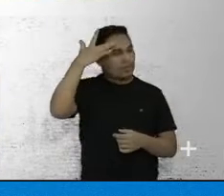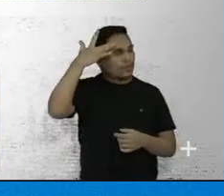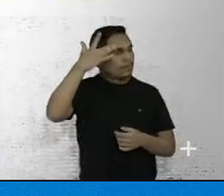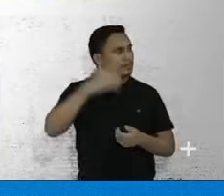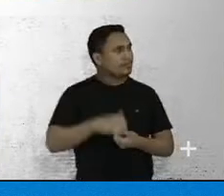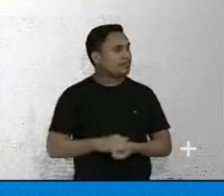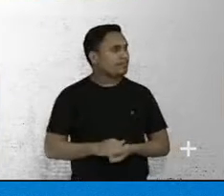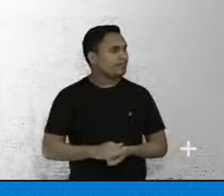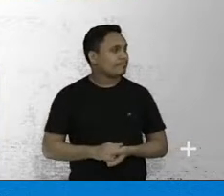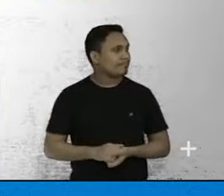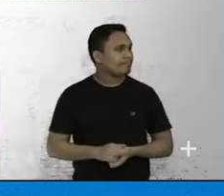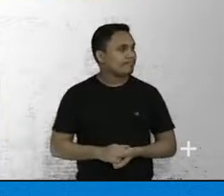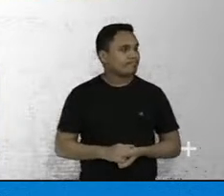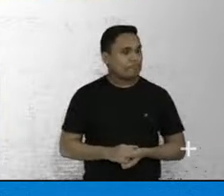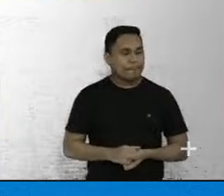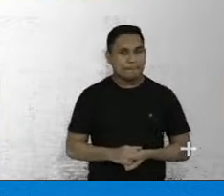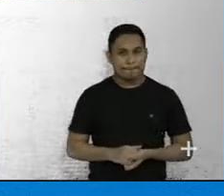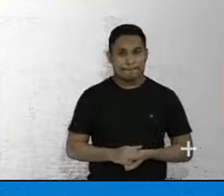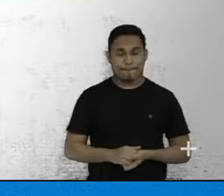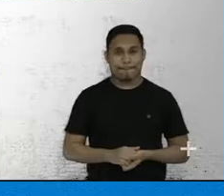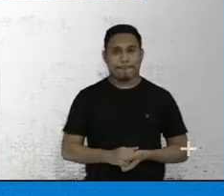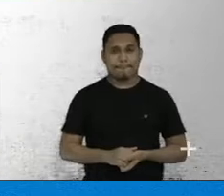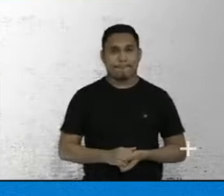gente, tá?